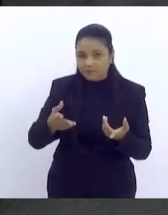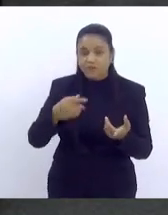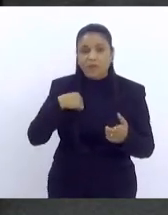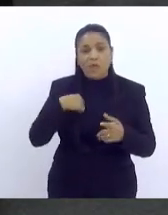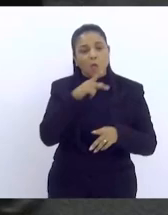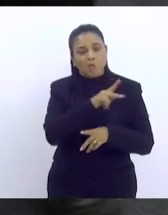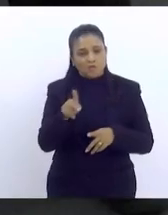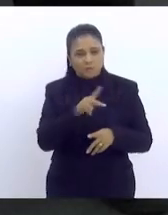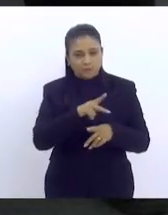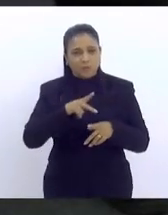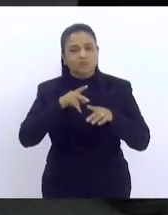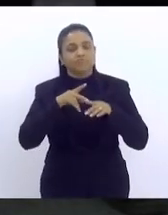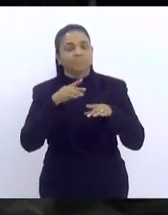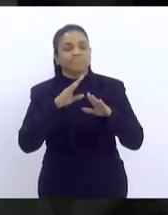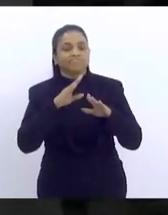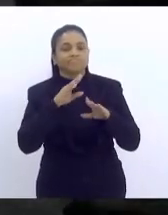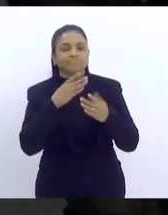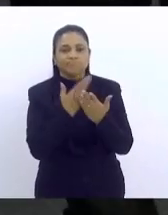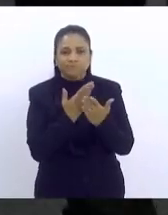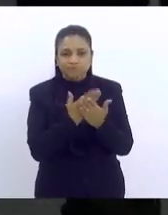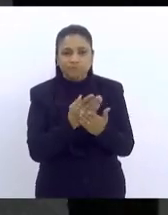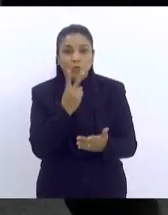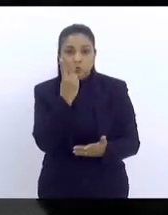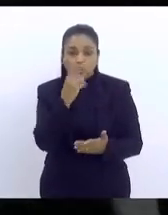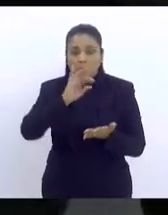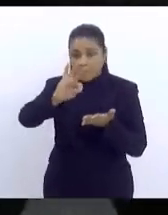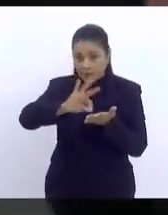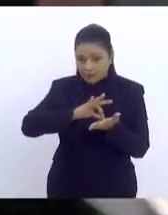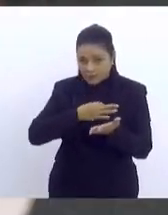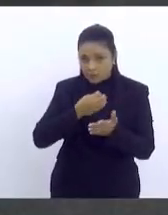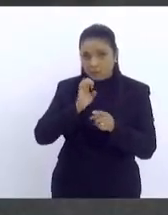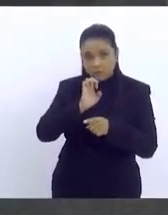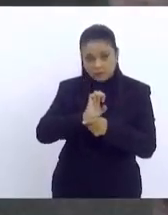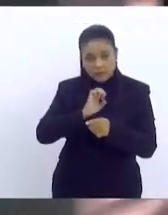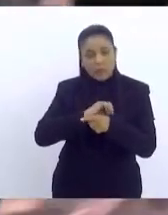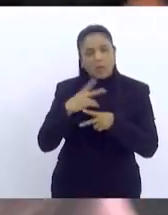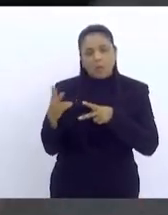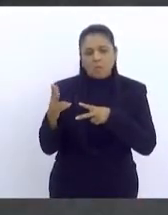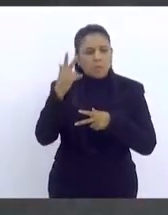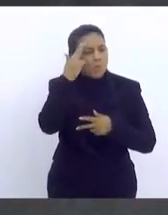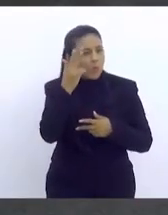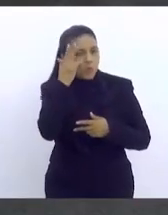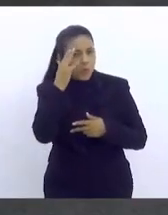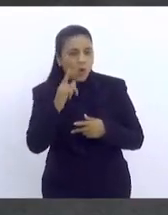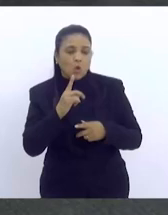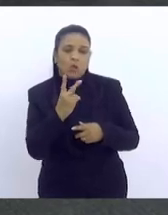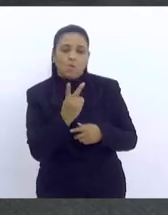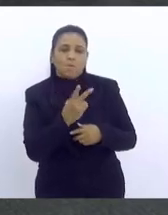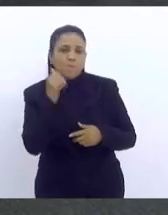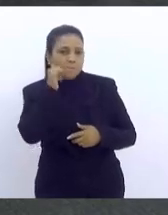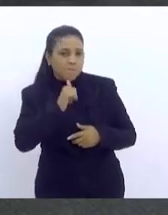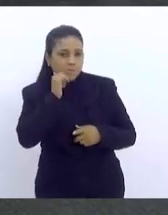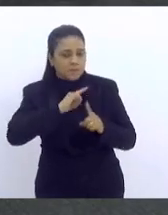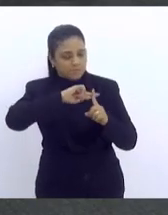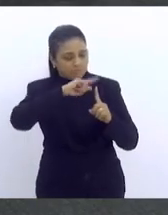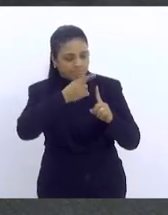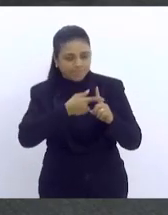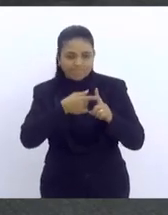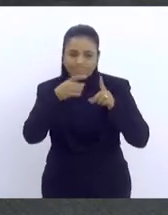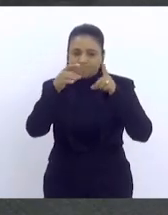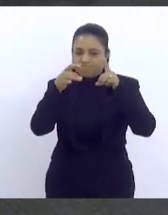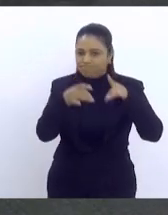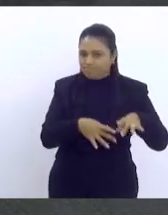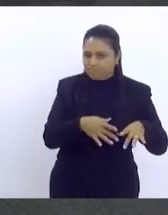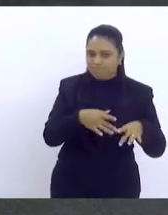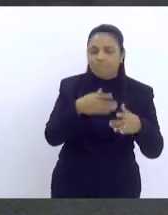estadual de ensino tendo duas matrículas no estado era muito comum ver meninas adolescentes grávidas tanto que interrompeu o estudo para cuidar